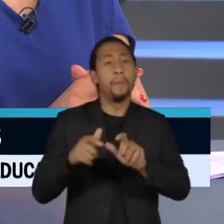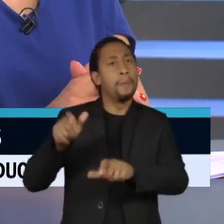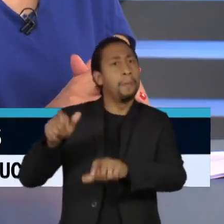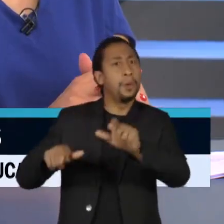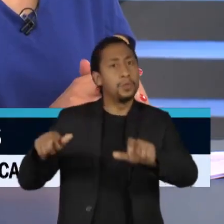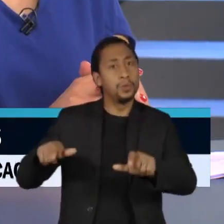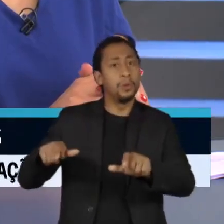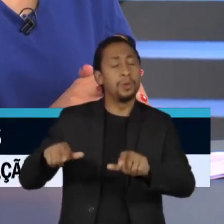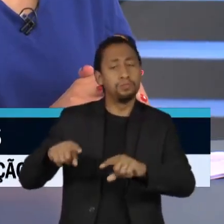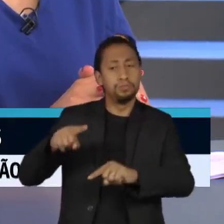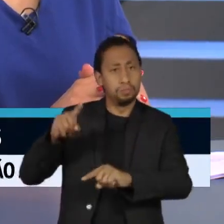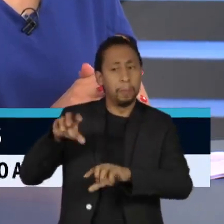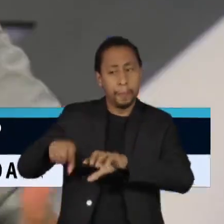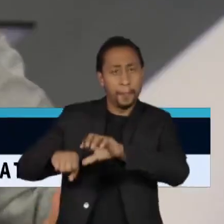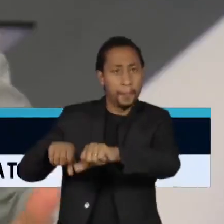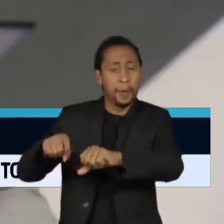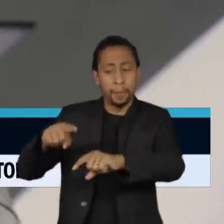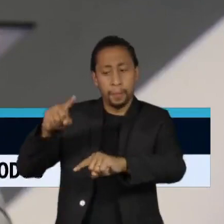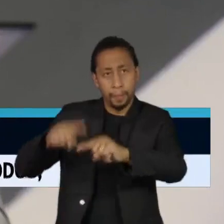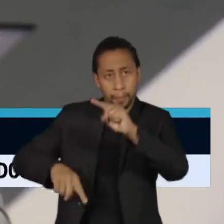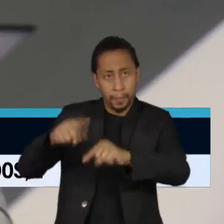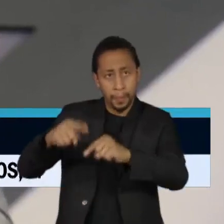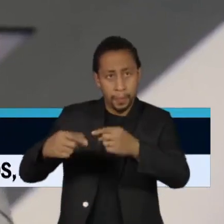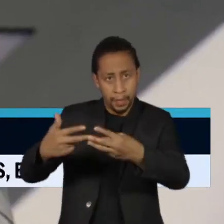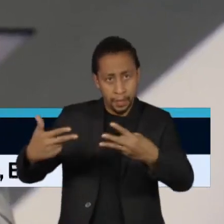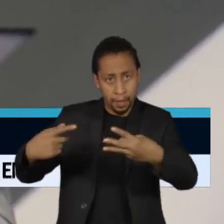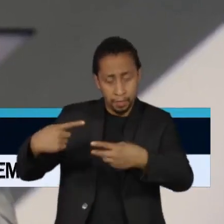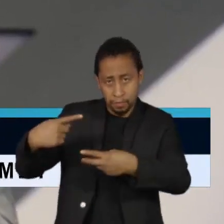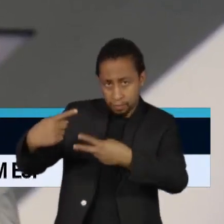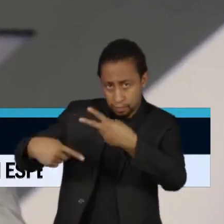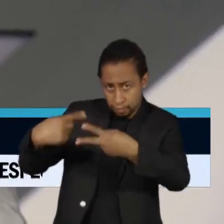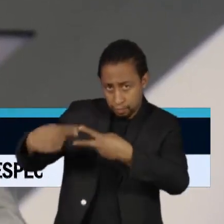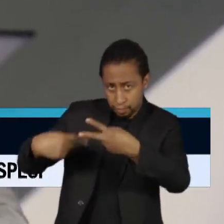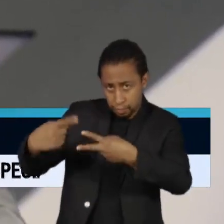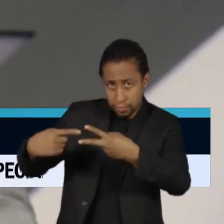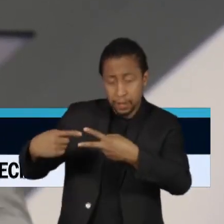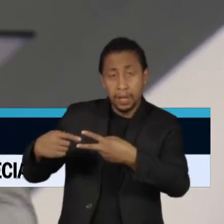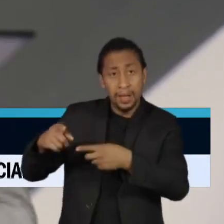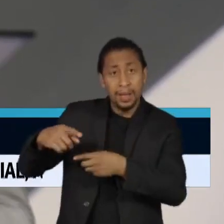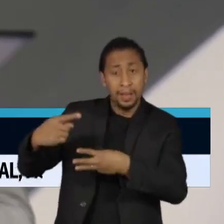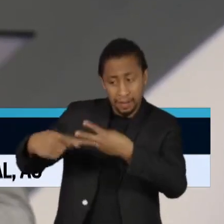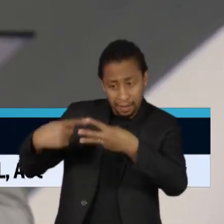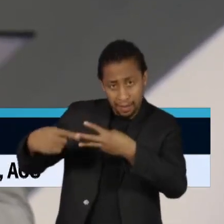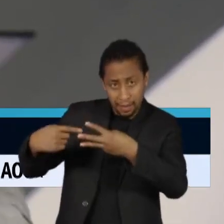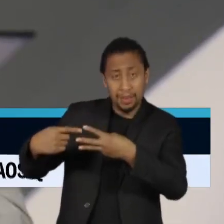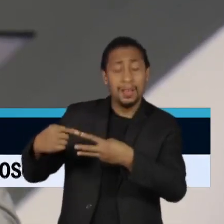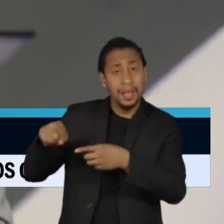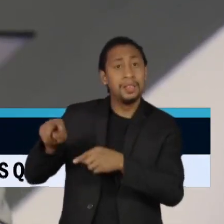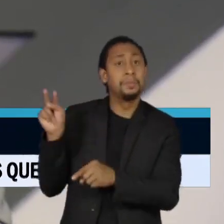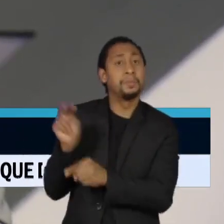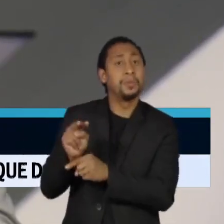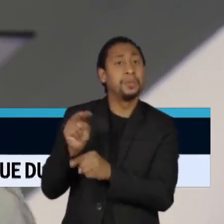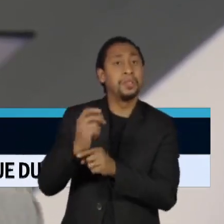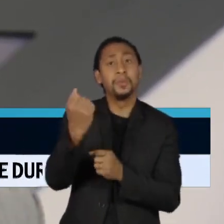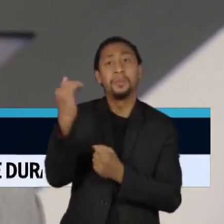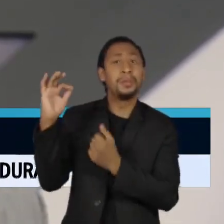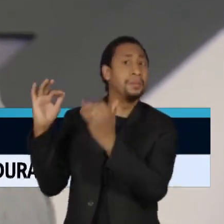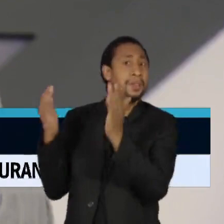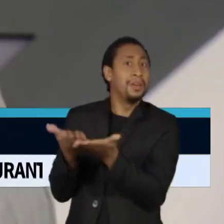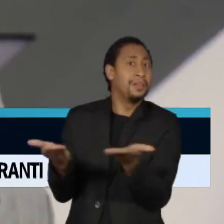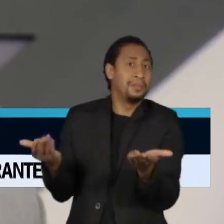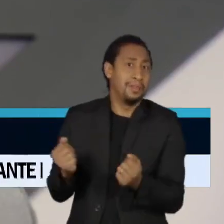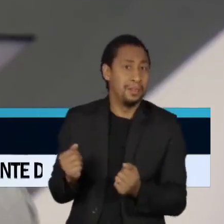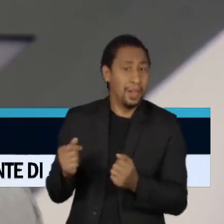é? Eles aqui acabam fazendo serviço de proteção do meio ambiente para todos nós brasileiros, eles